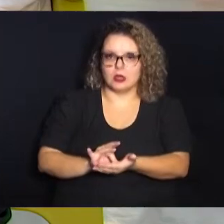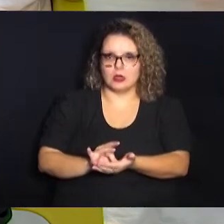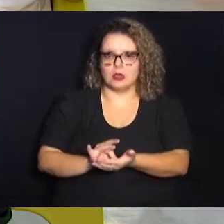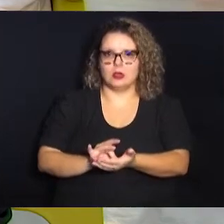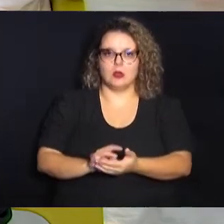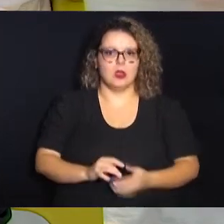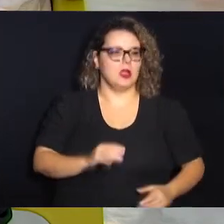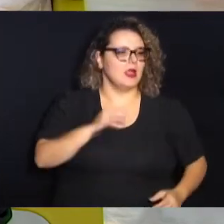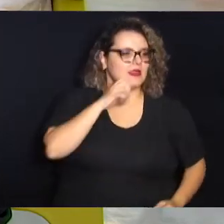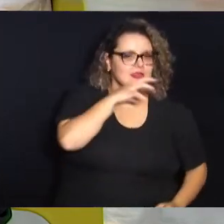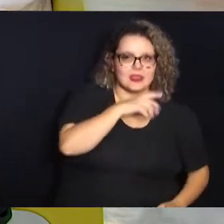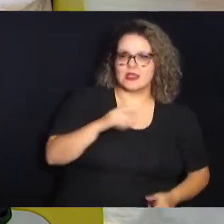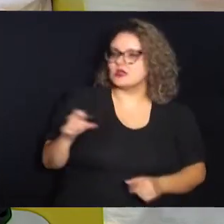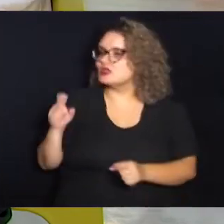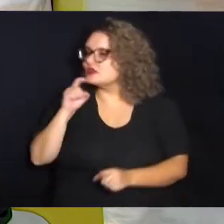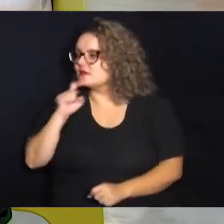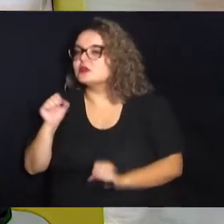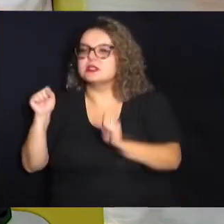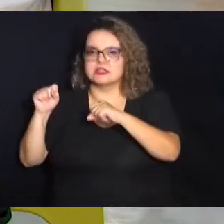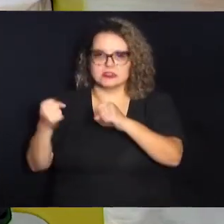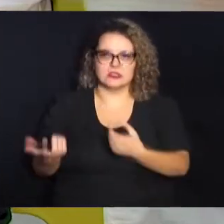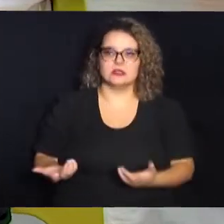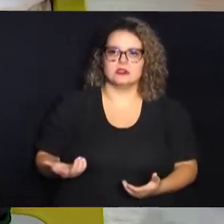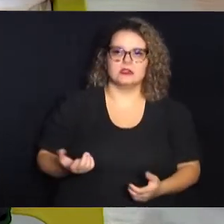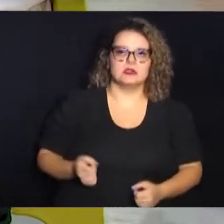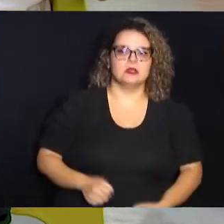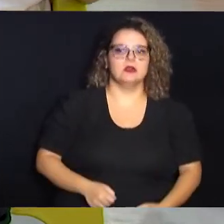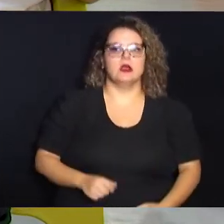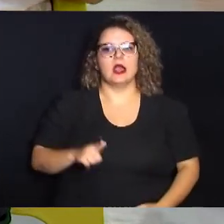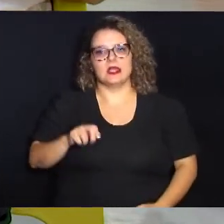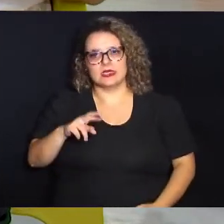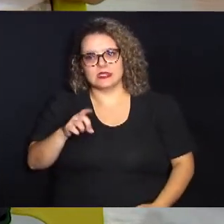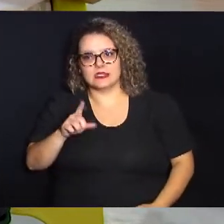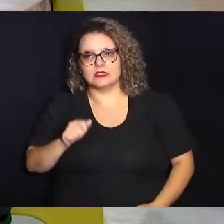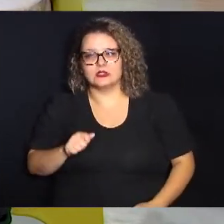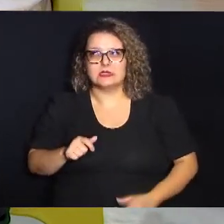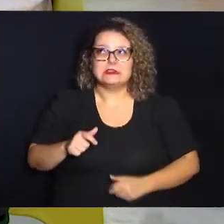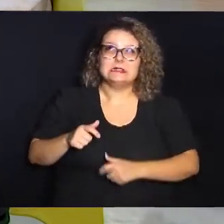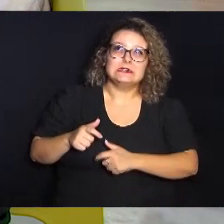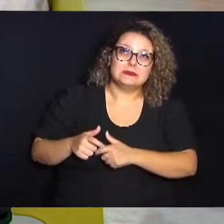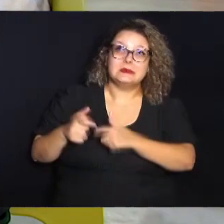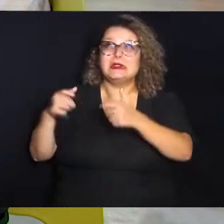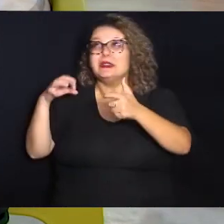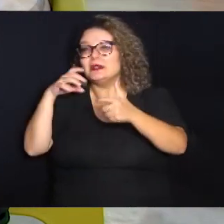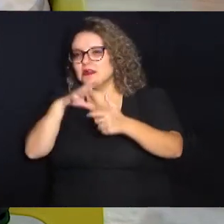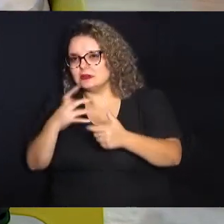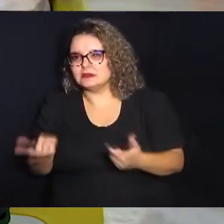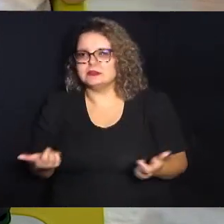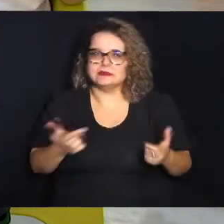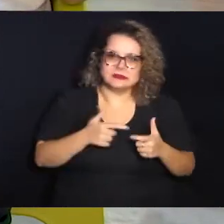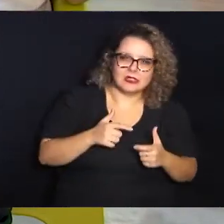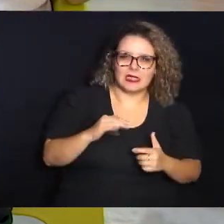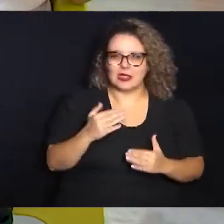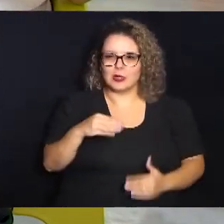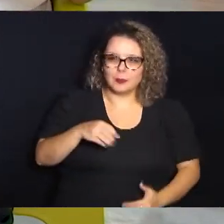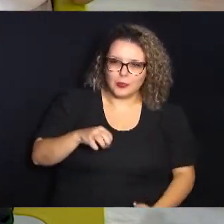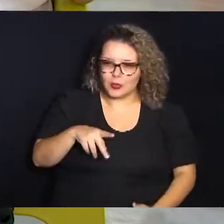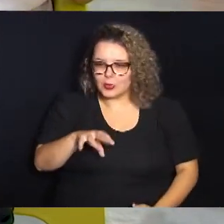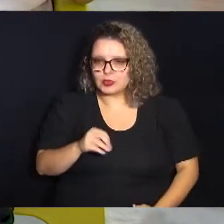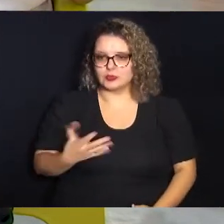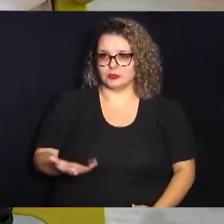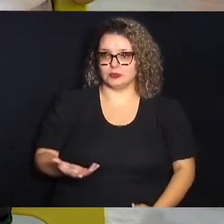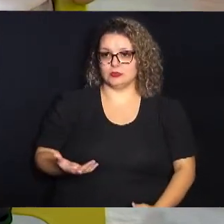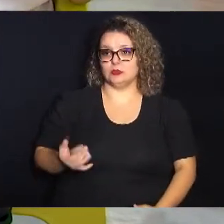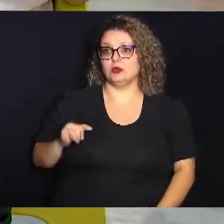quente, frio, que Exato, pô, você não pode tão ser quente. muito, não tão quente, não tão frio. Você encontra o meio termo de morno ali, né? E